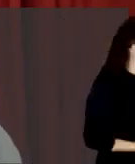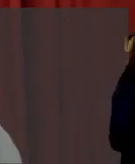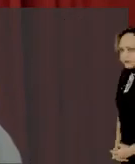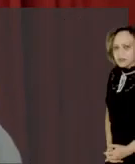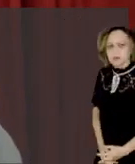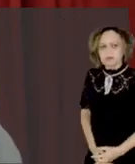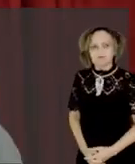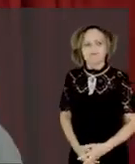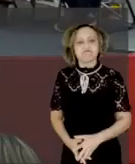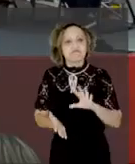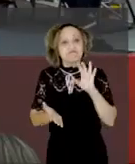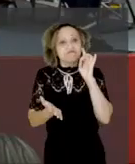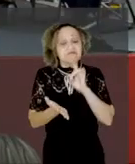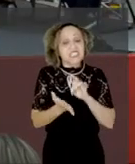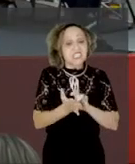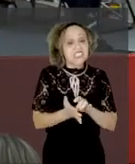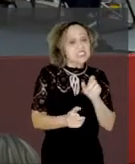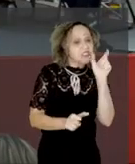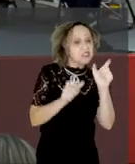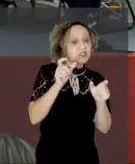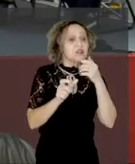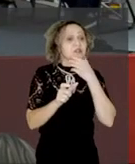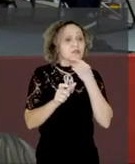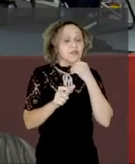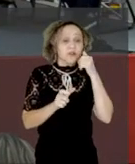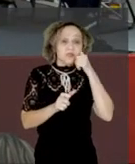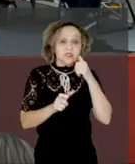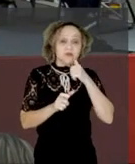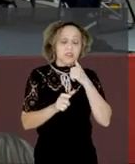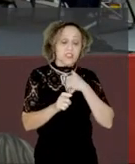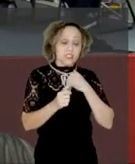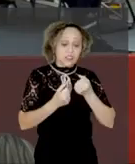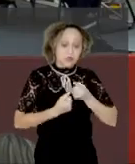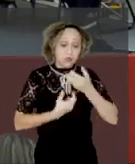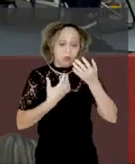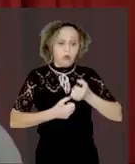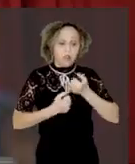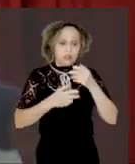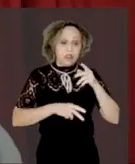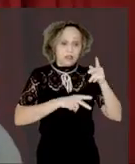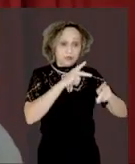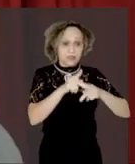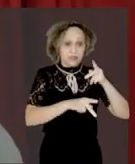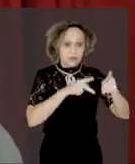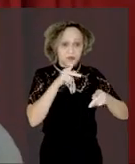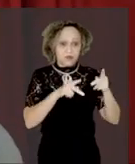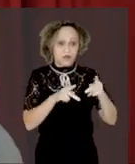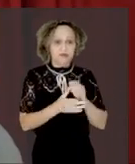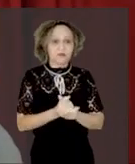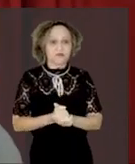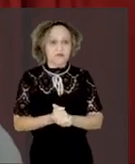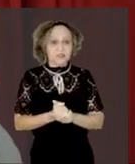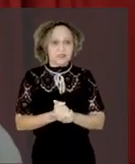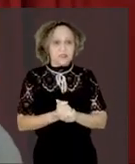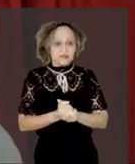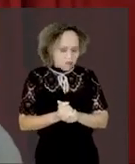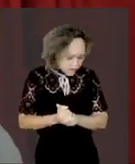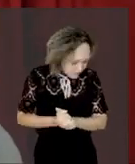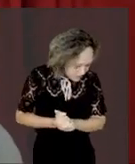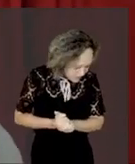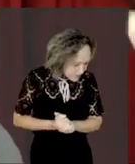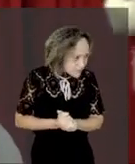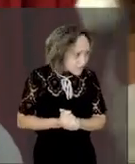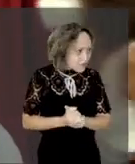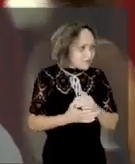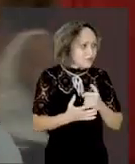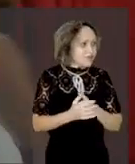Marighella vive. Joaquim Câmara Ferreira vive. Que honra poder ser um ator